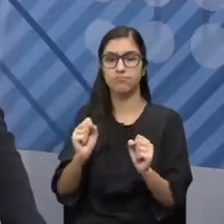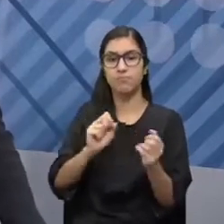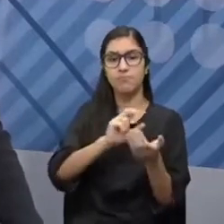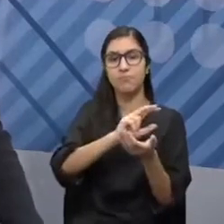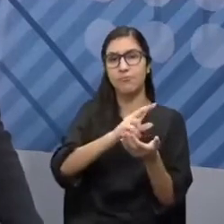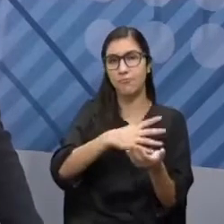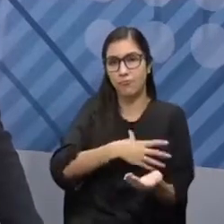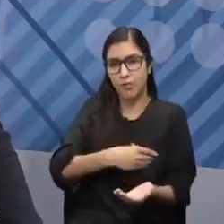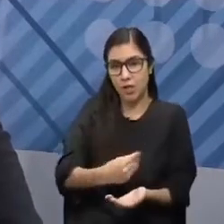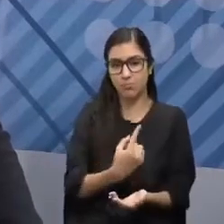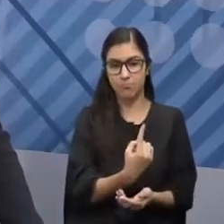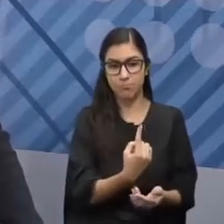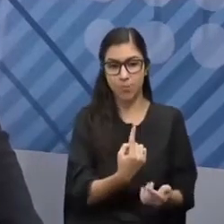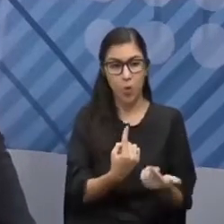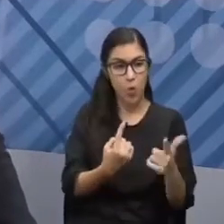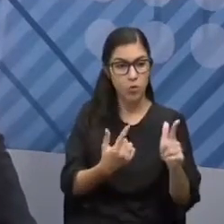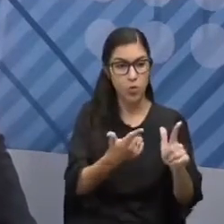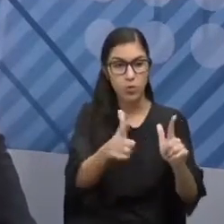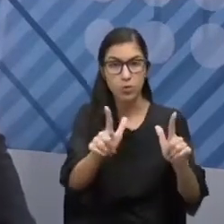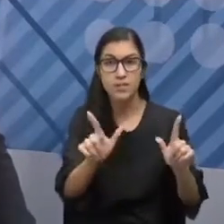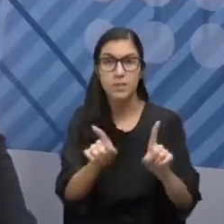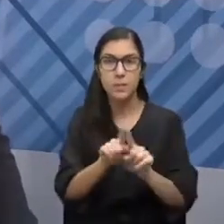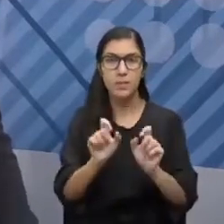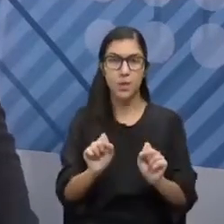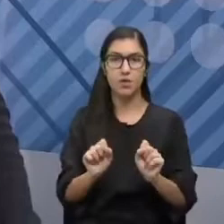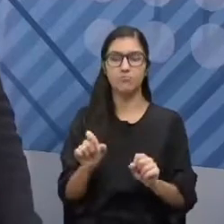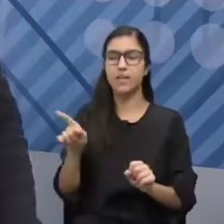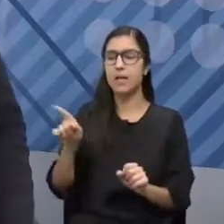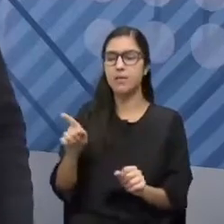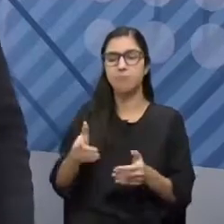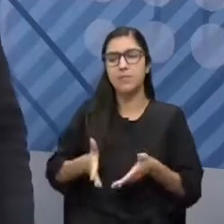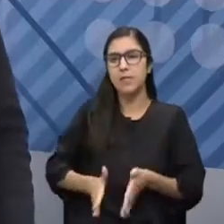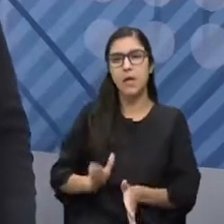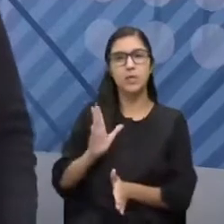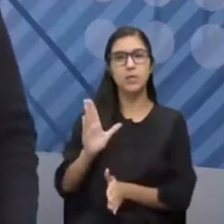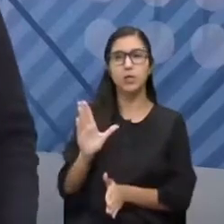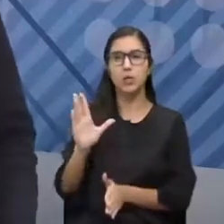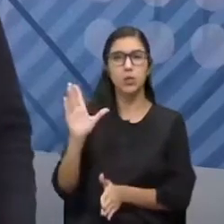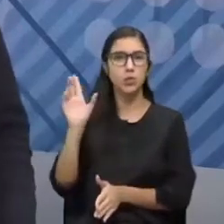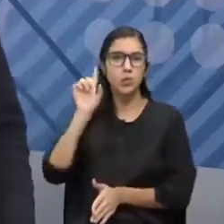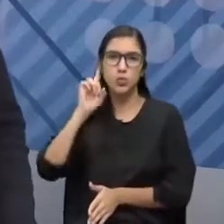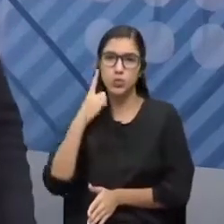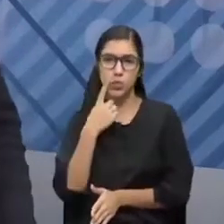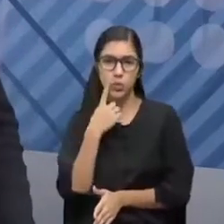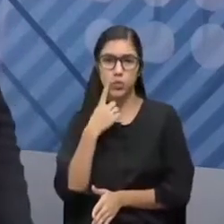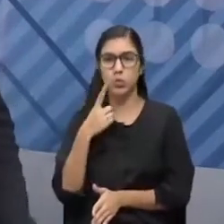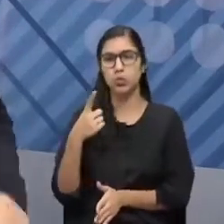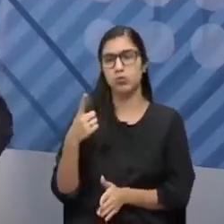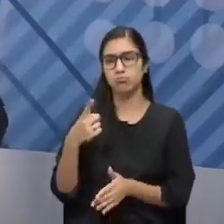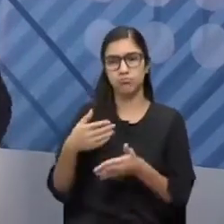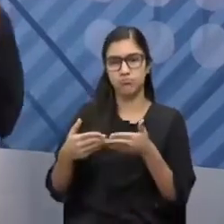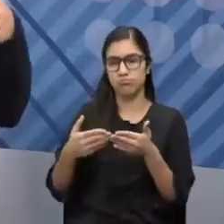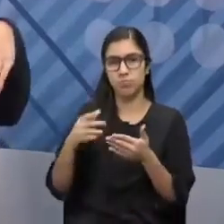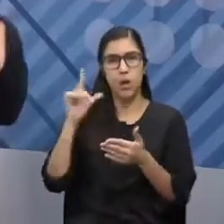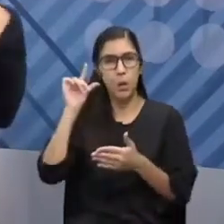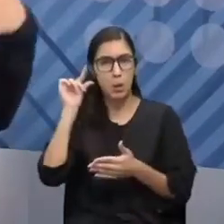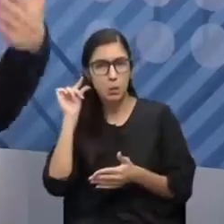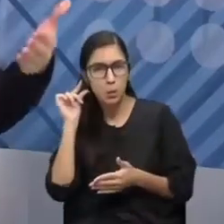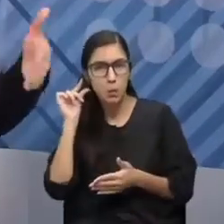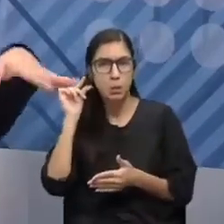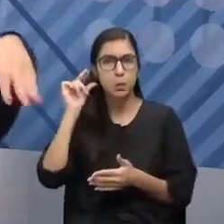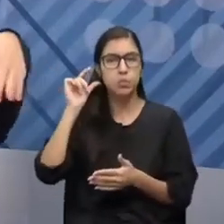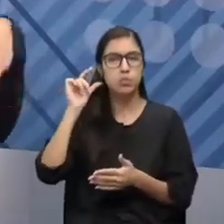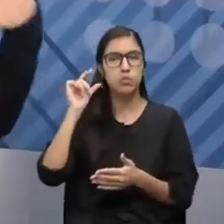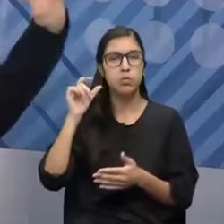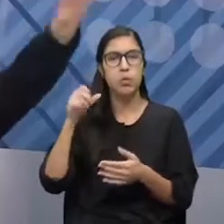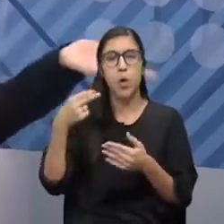família. O sujeito nasce surdo, com uma surdez leve, moderada, severa ou profunda. No começo da